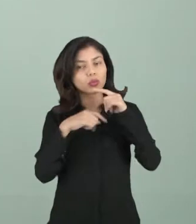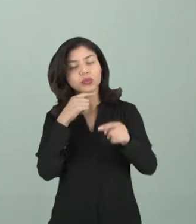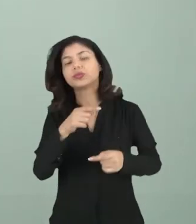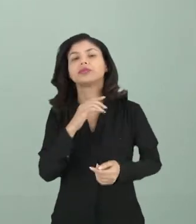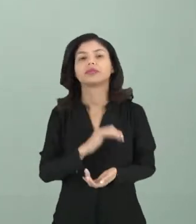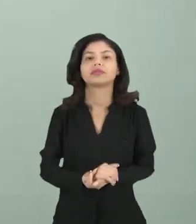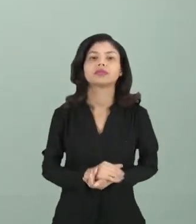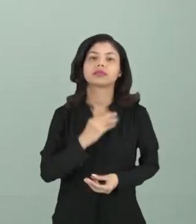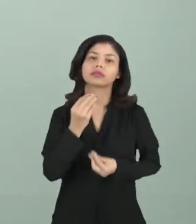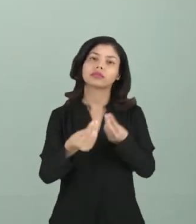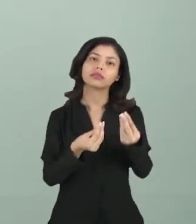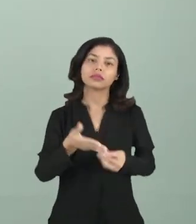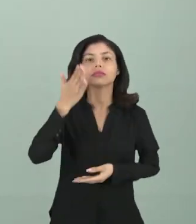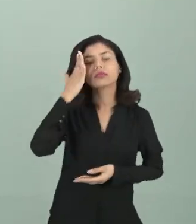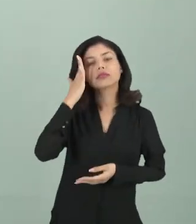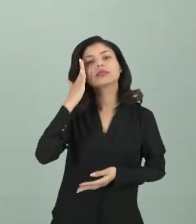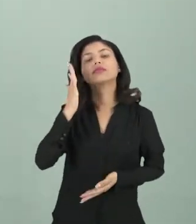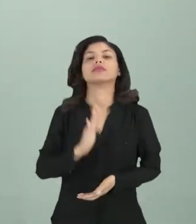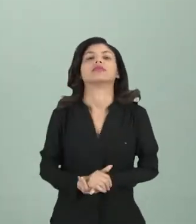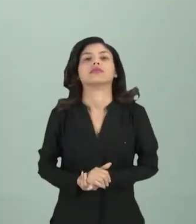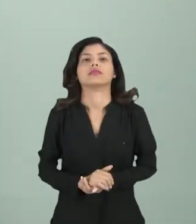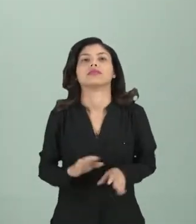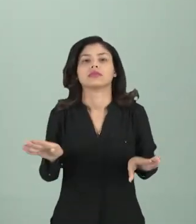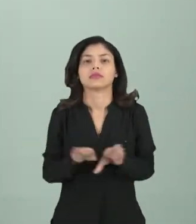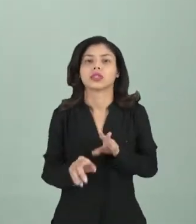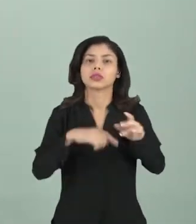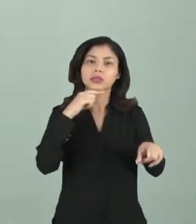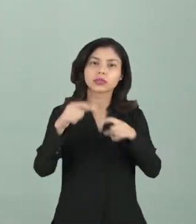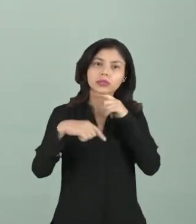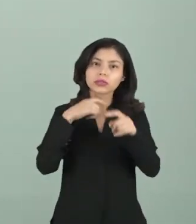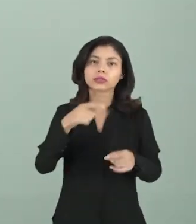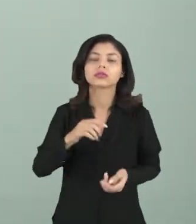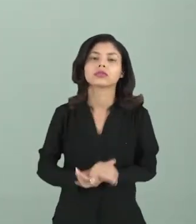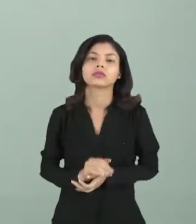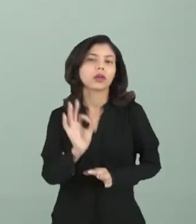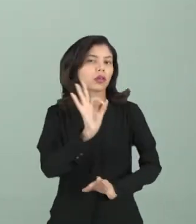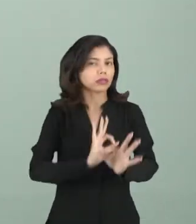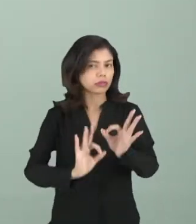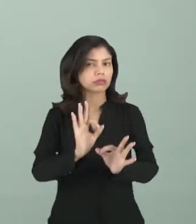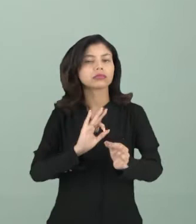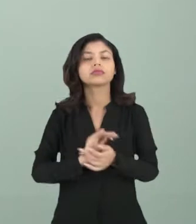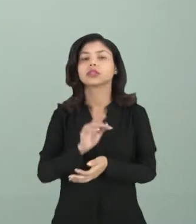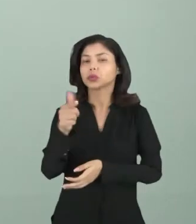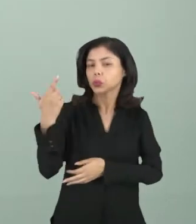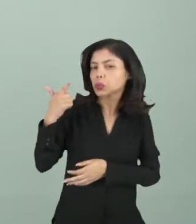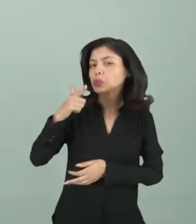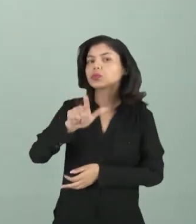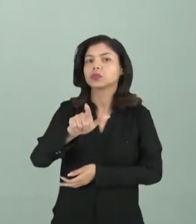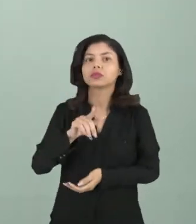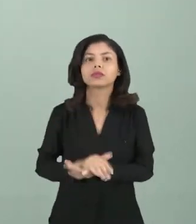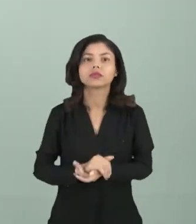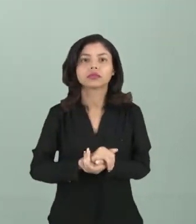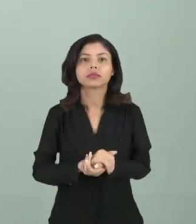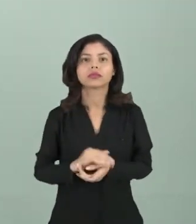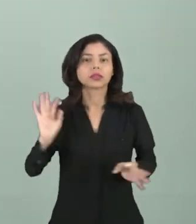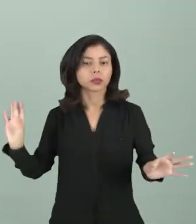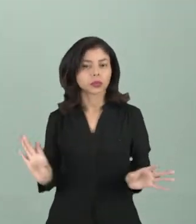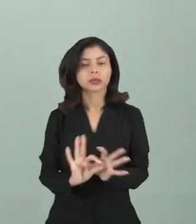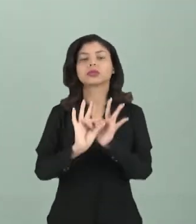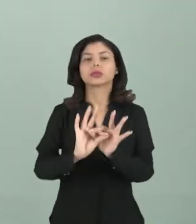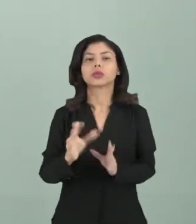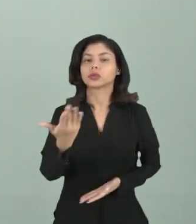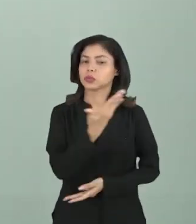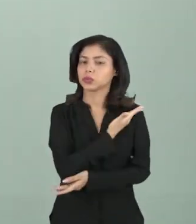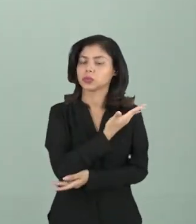dúvidas. Com a sua compreensão e com as suas dúvidas organizadas, você consegue interagir com os